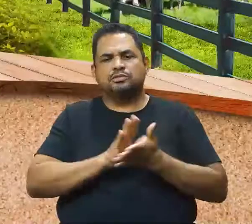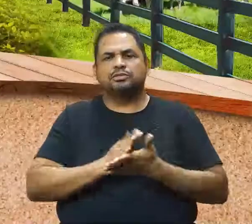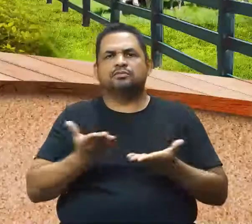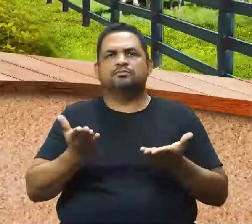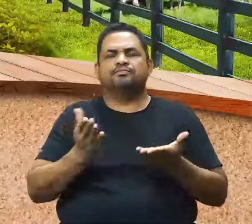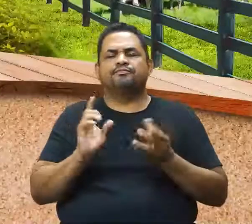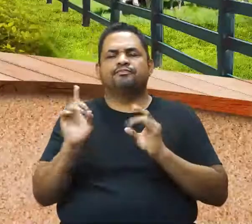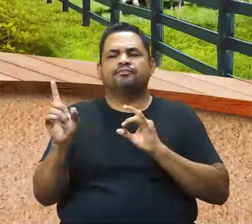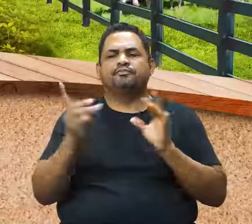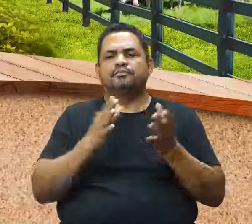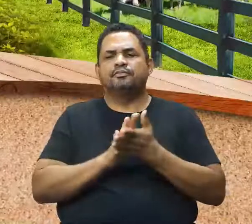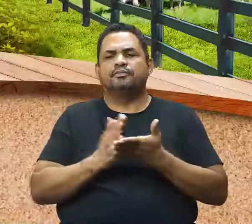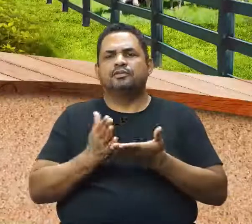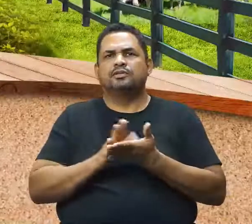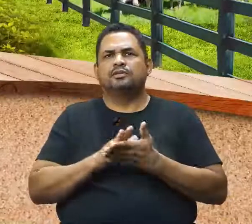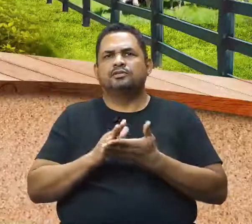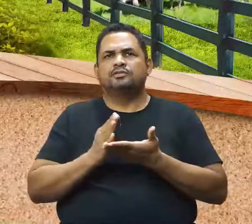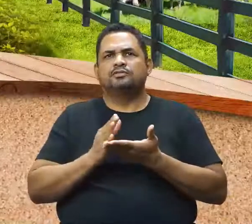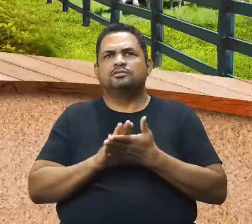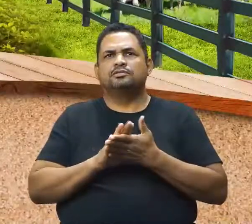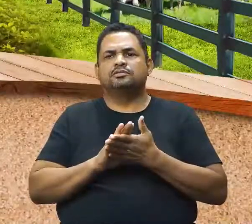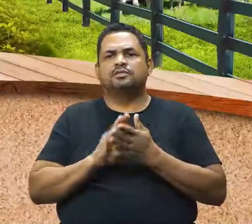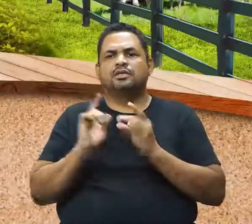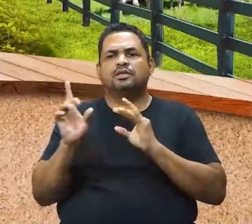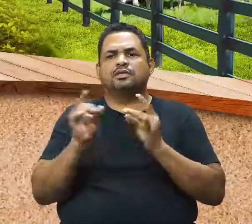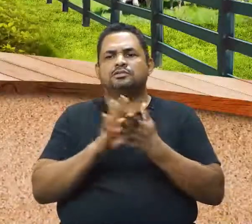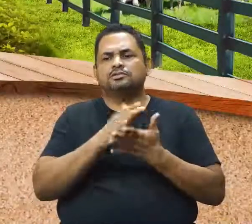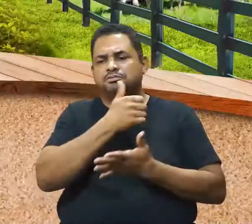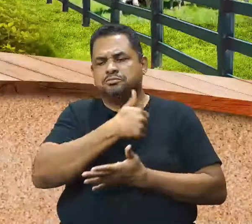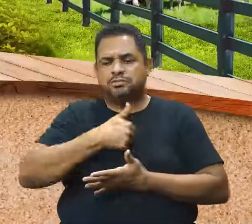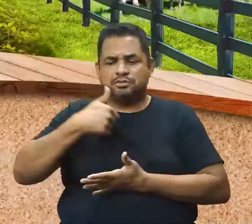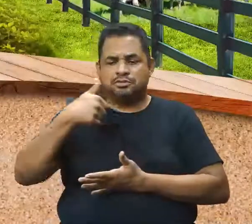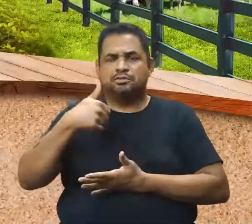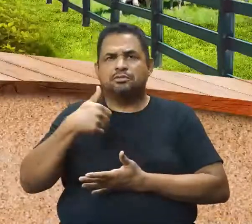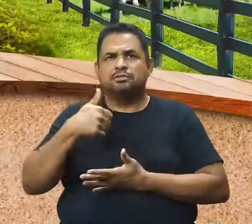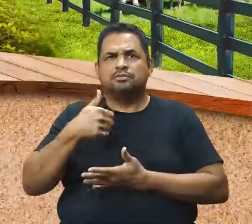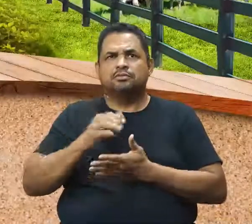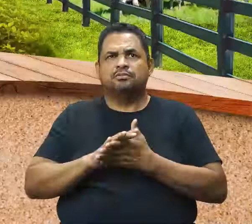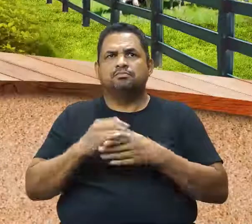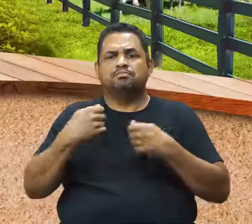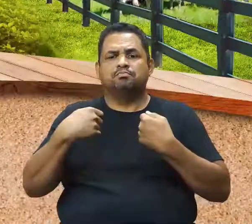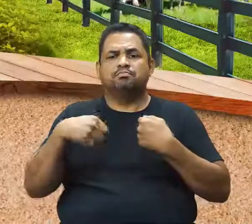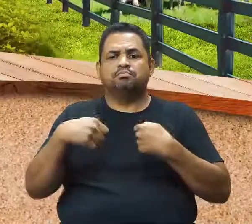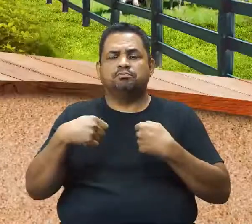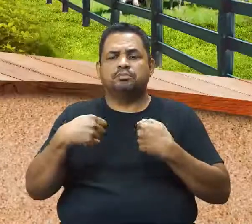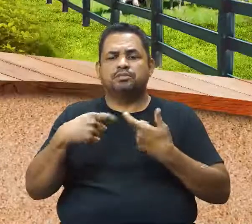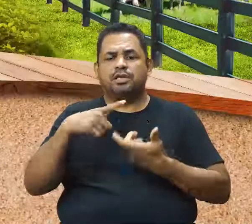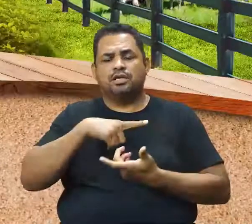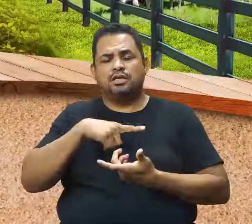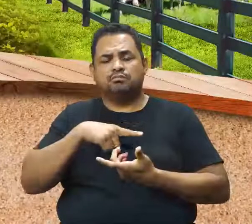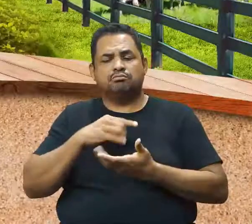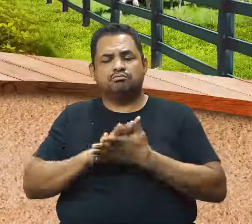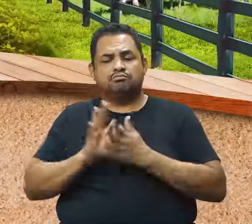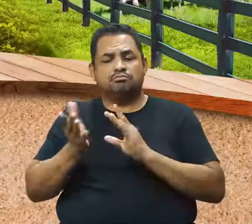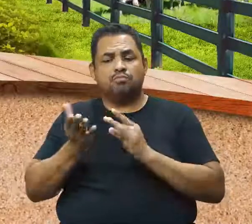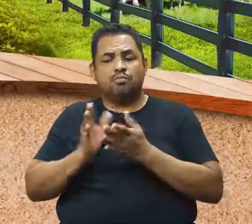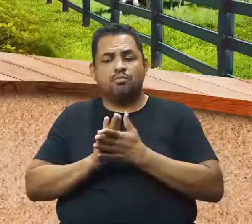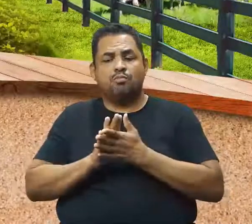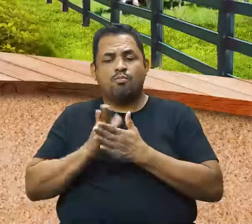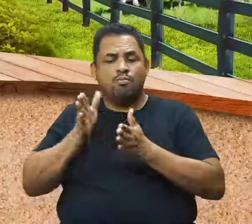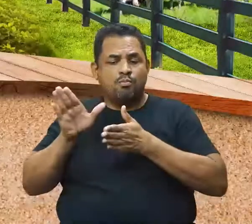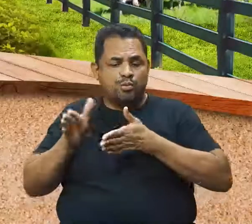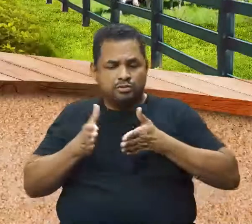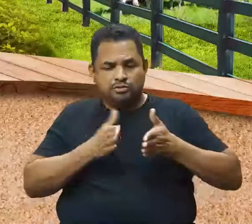Cada tipo de processamento, cada tipo de beneficiamento tem um processamento. E aí também tem